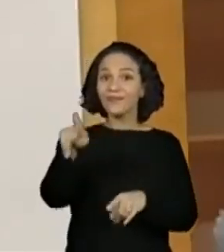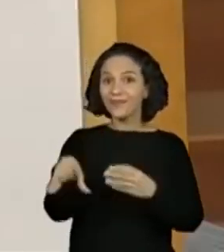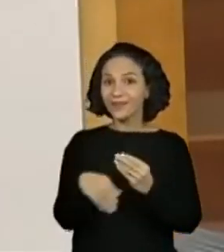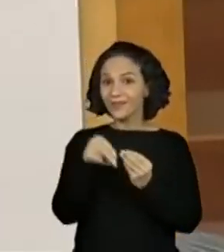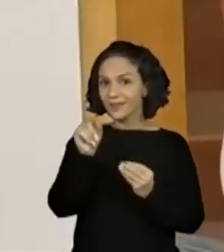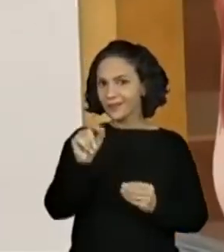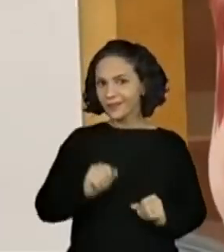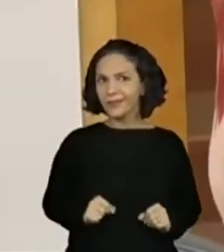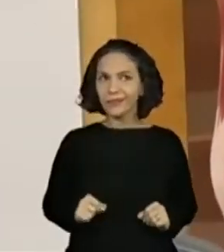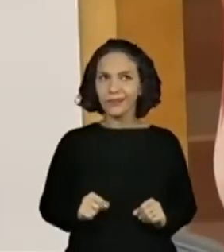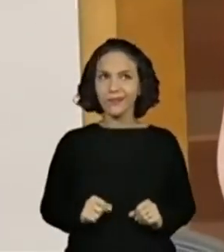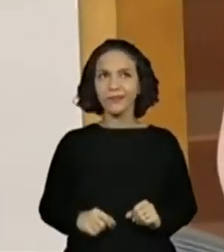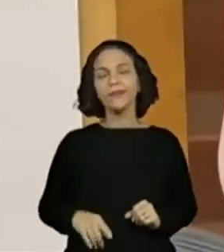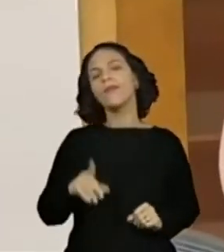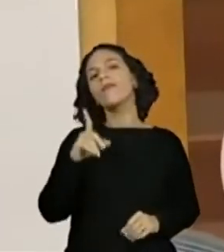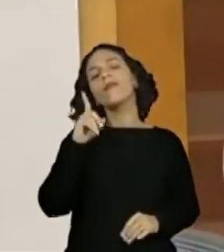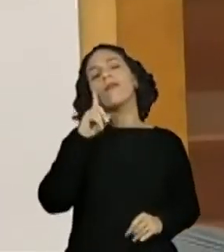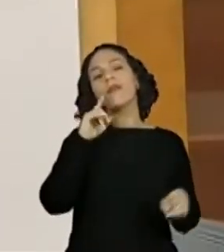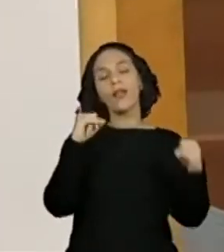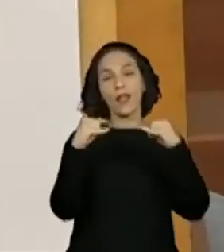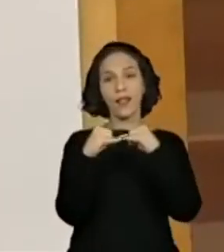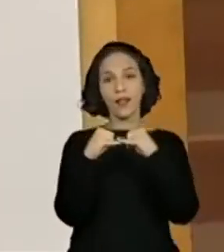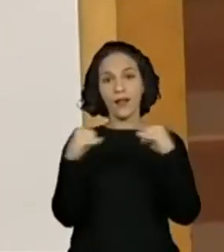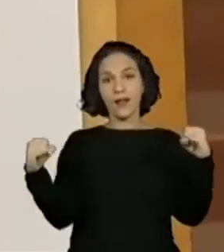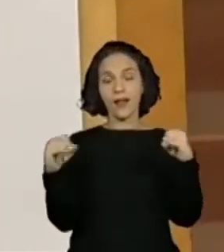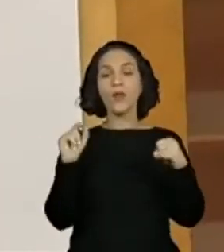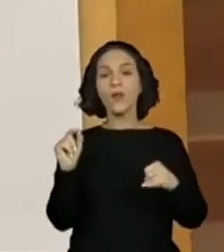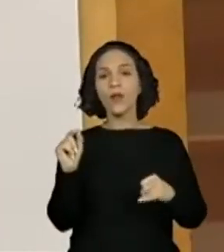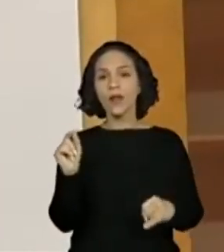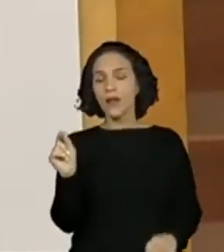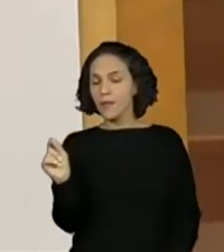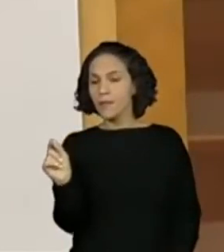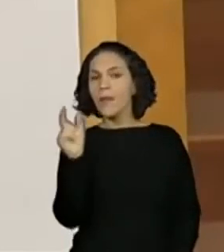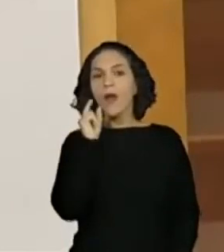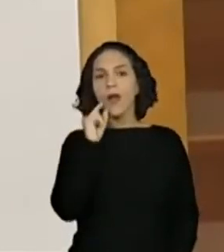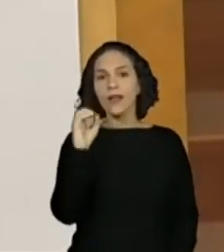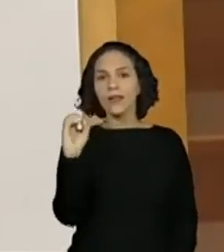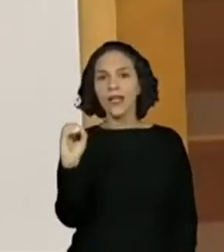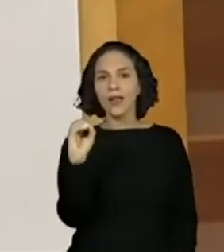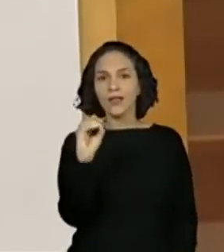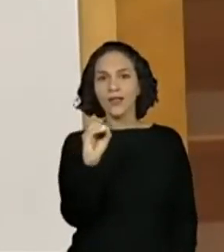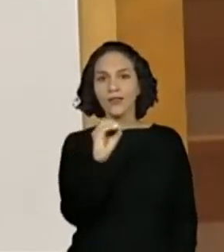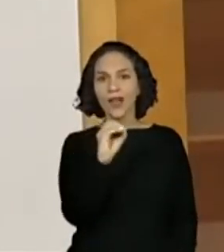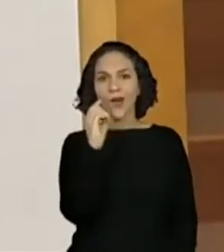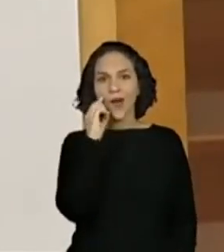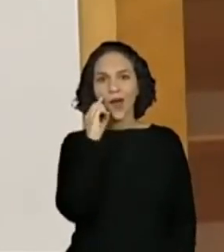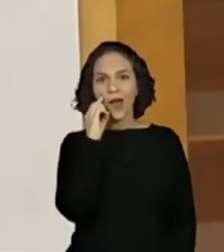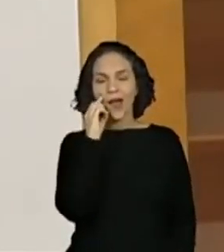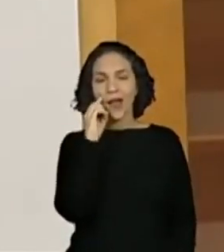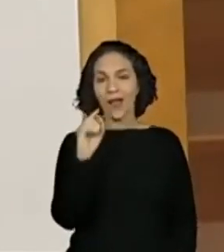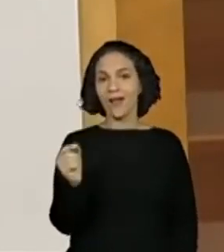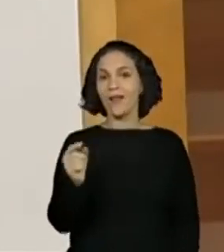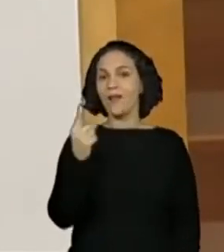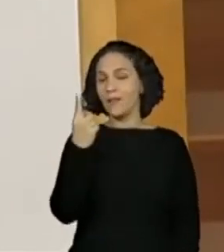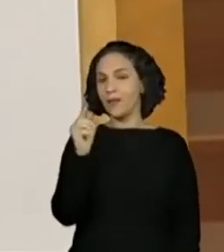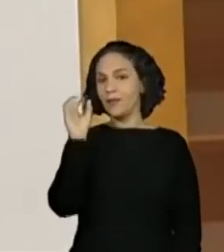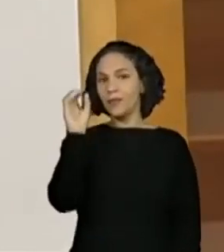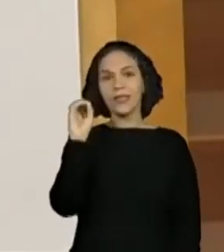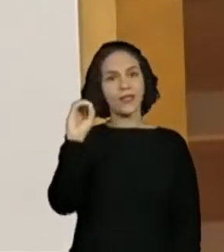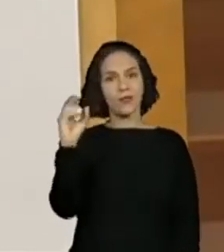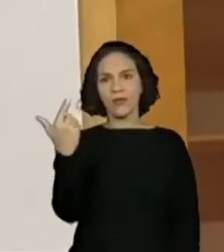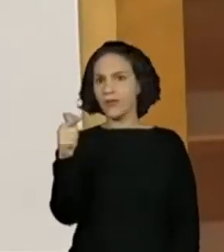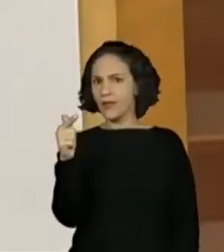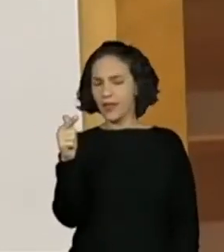que a linha, aqui, né? Ó, vai aumentando a quantidade de algarismos e por isso o número